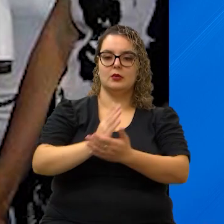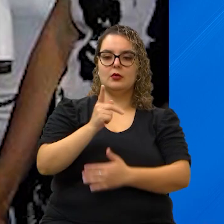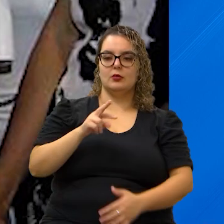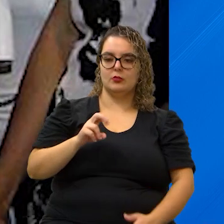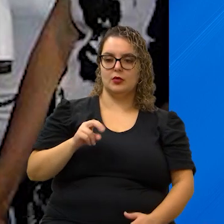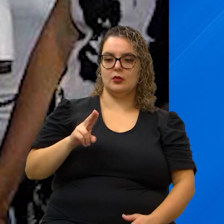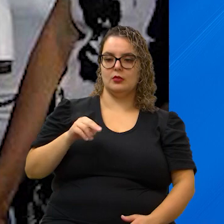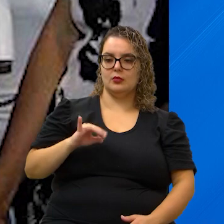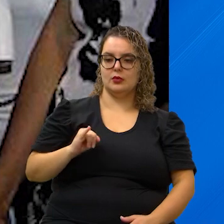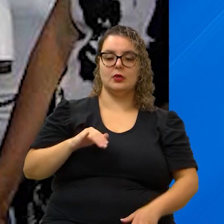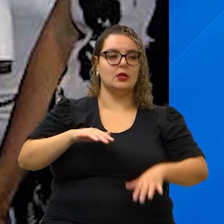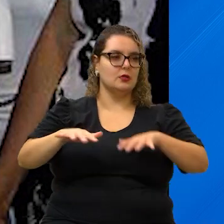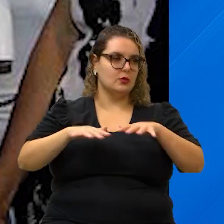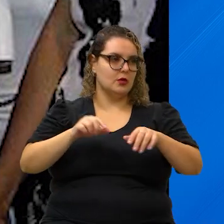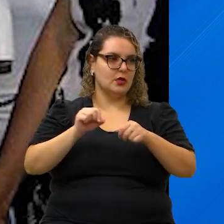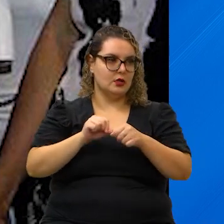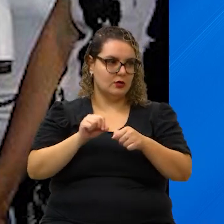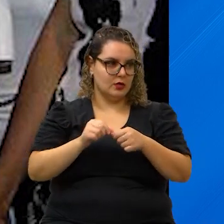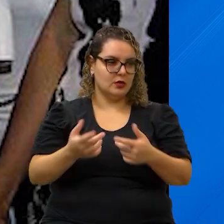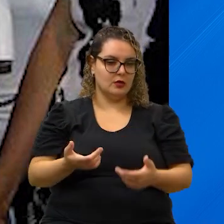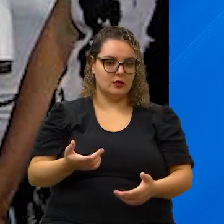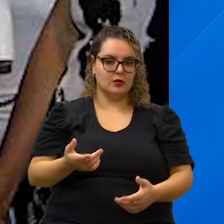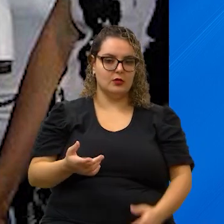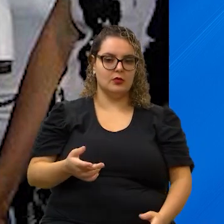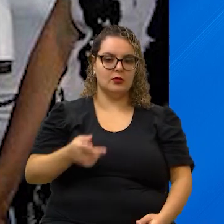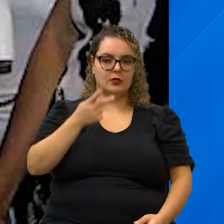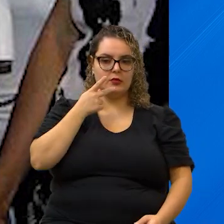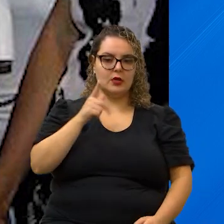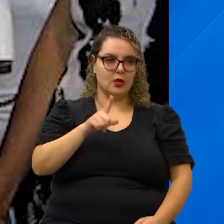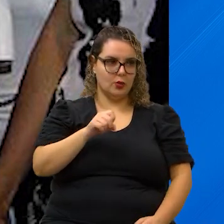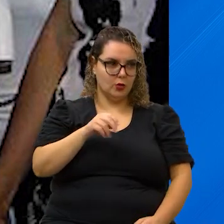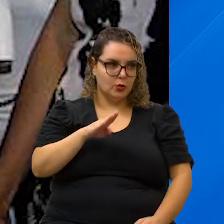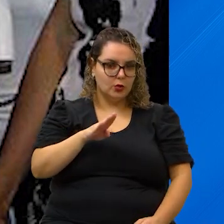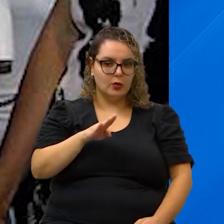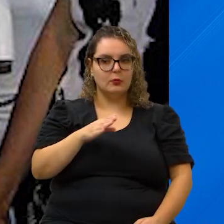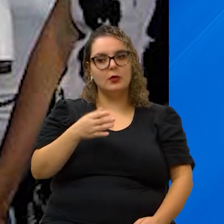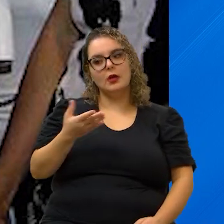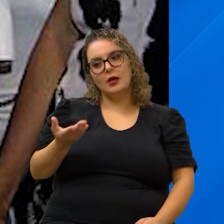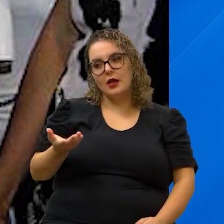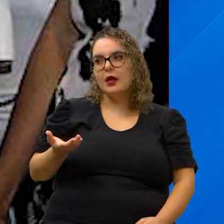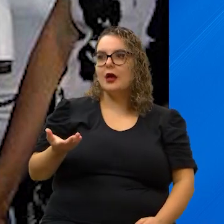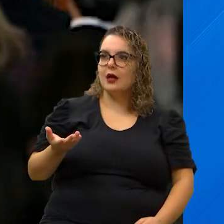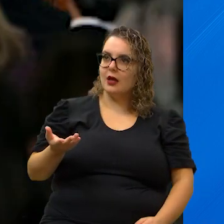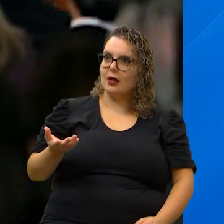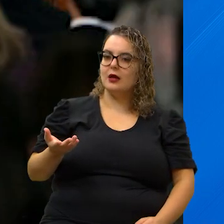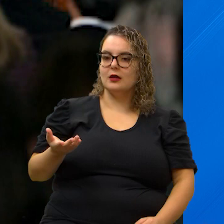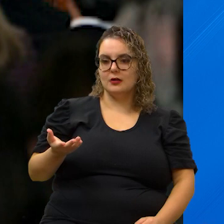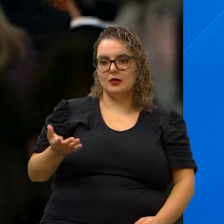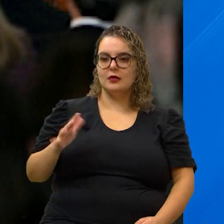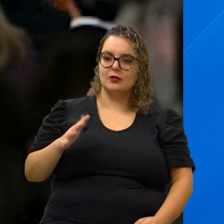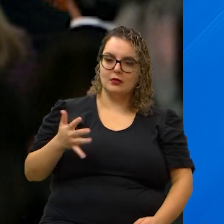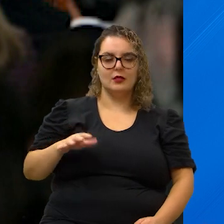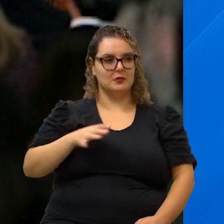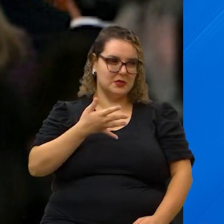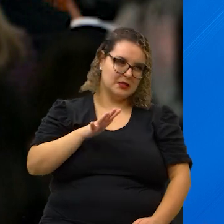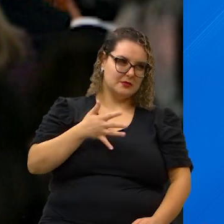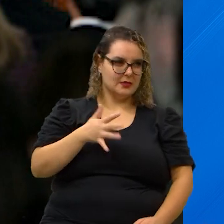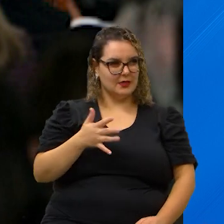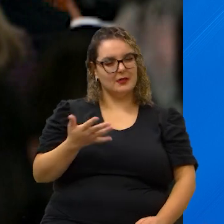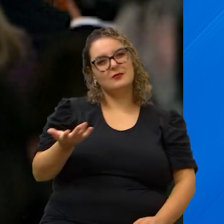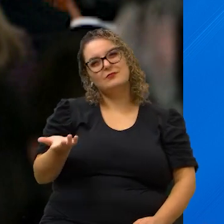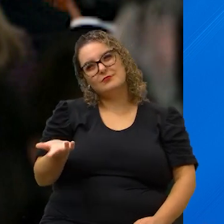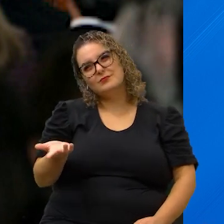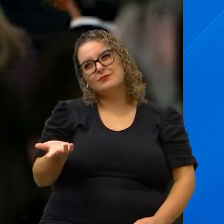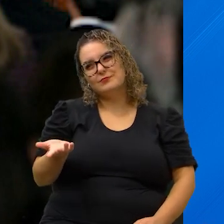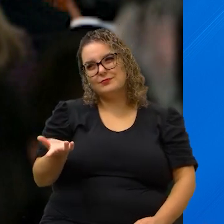ProUni. Essa mobilização que a gente fala é o que nos Estados Unidos o pessoal fala o lobby, é isso? É mais